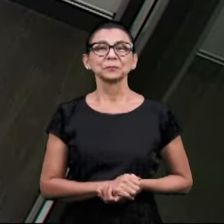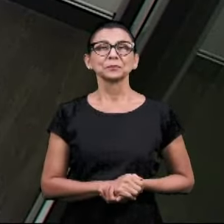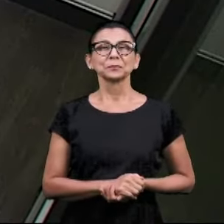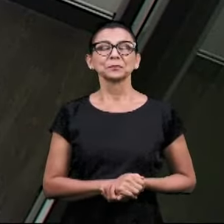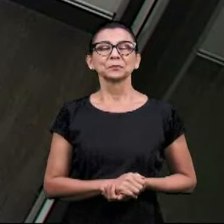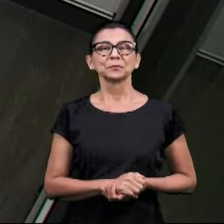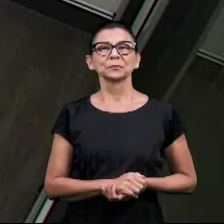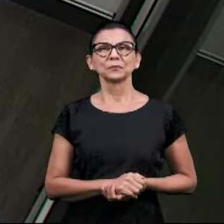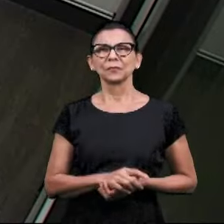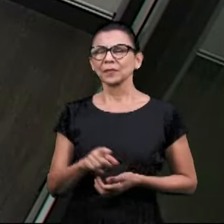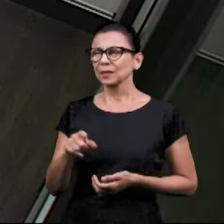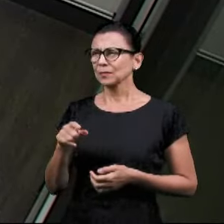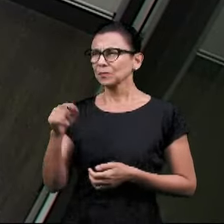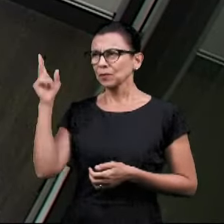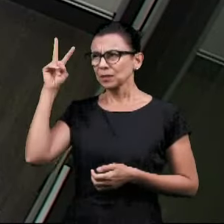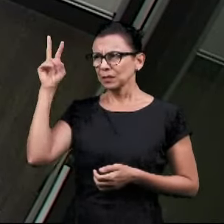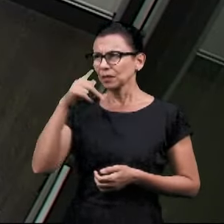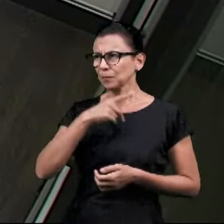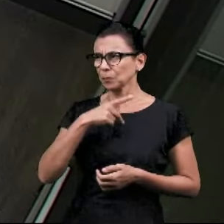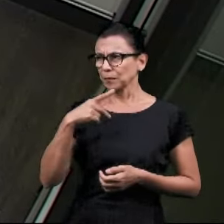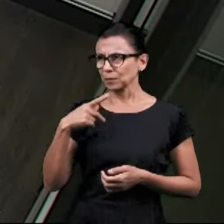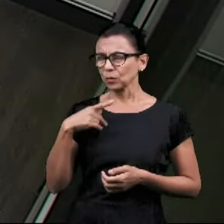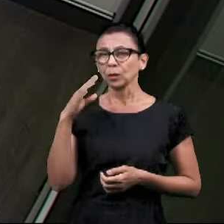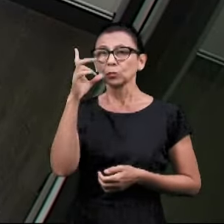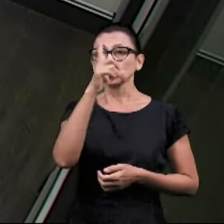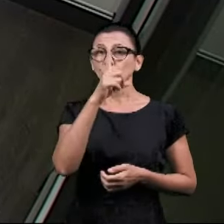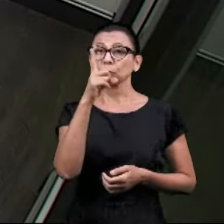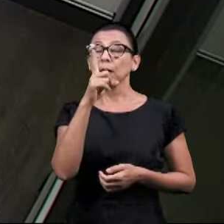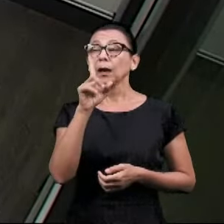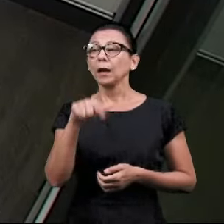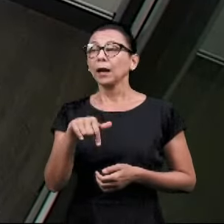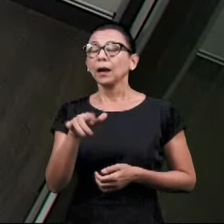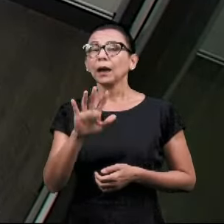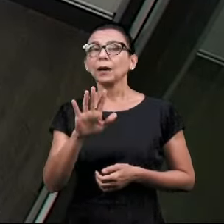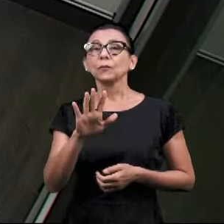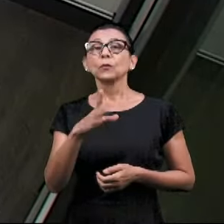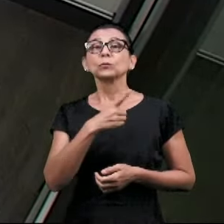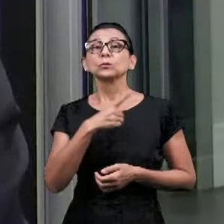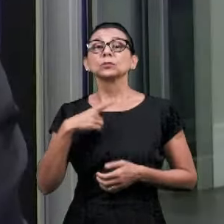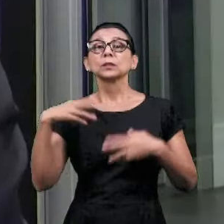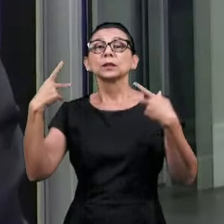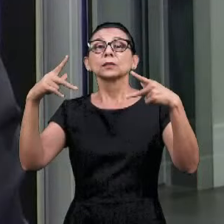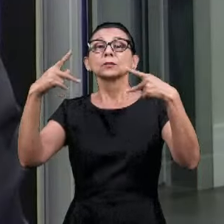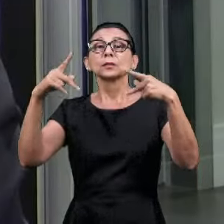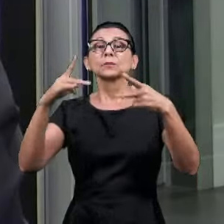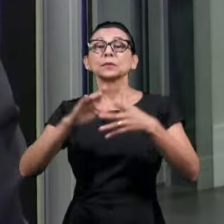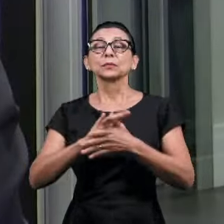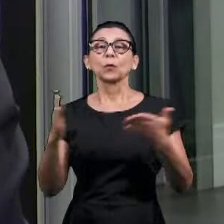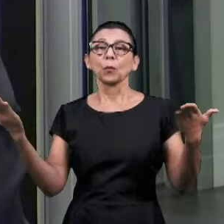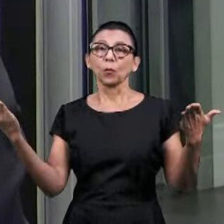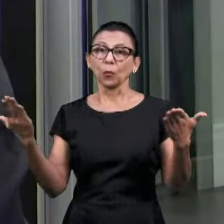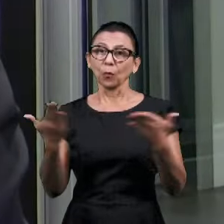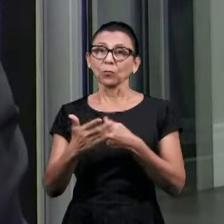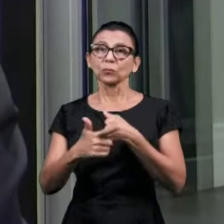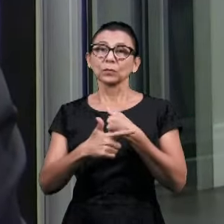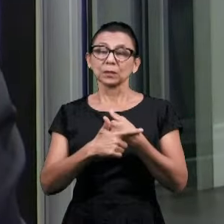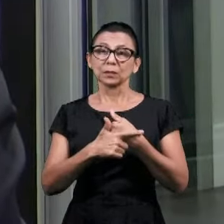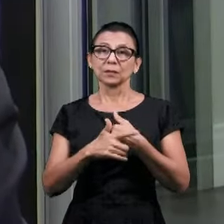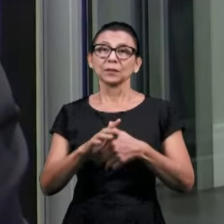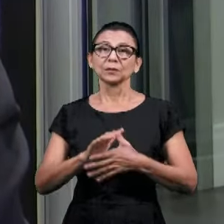na época? Na verdade, foi um domingo à noite, não foi um pastor, foi um diácono que pregou. Hoje ele está pastor, o pastor